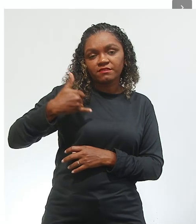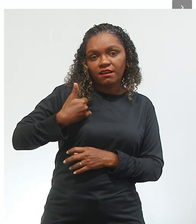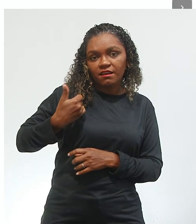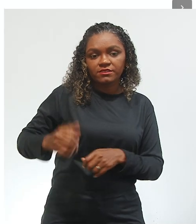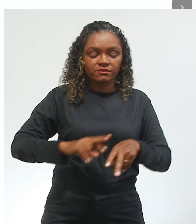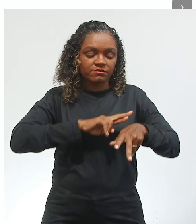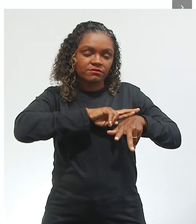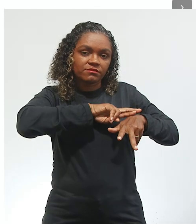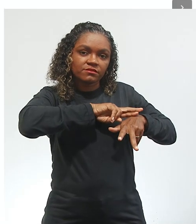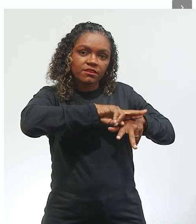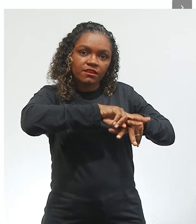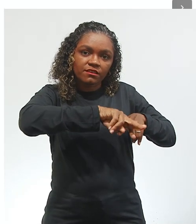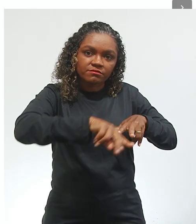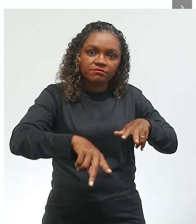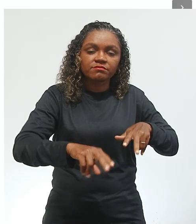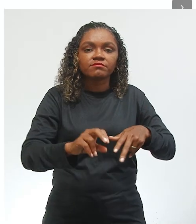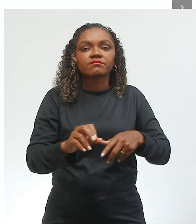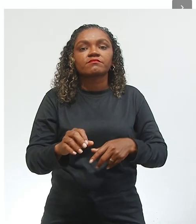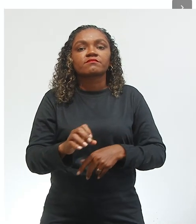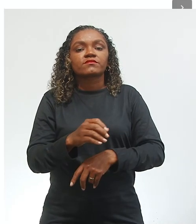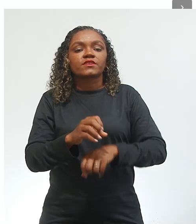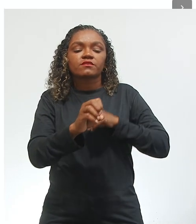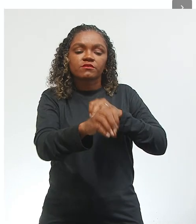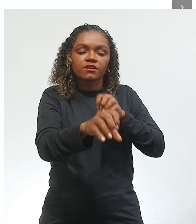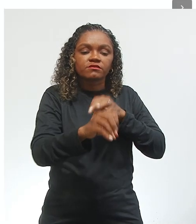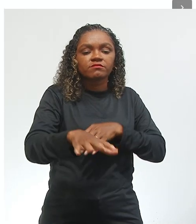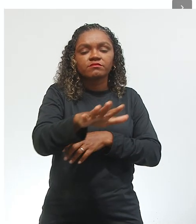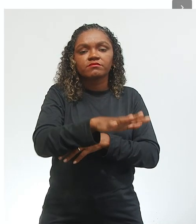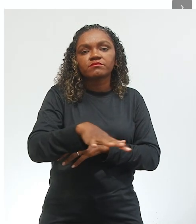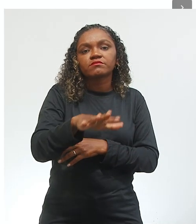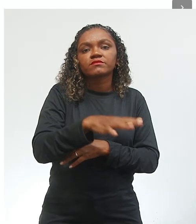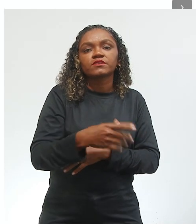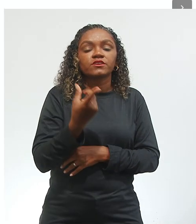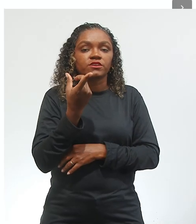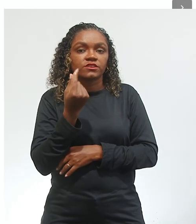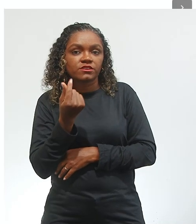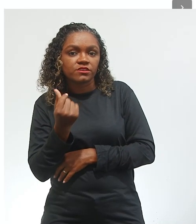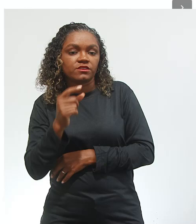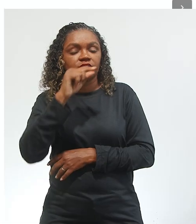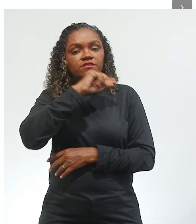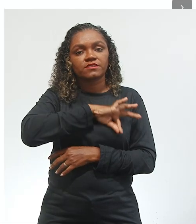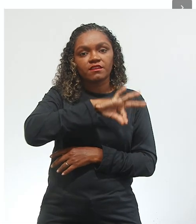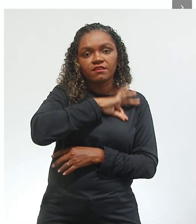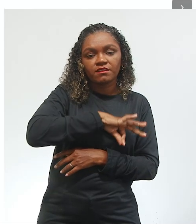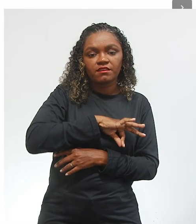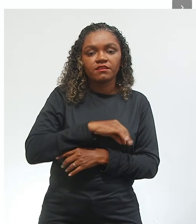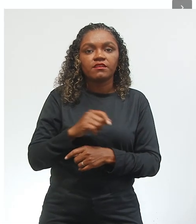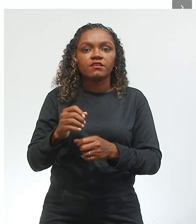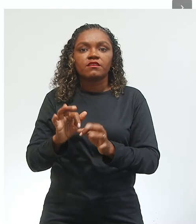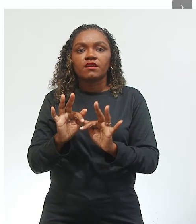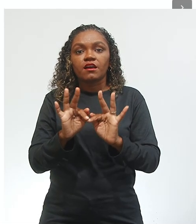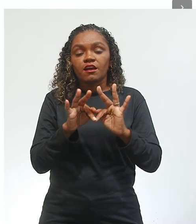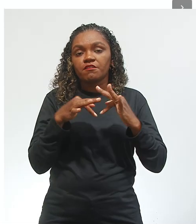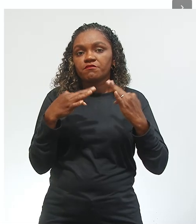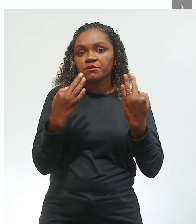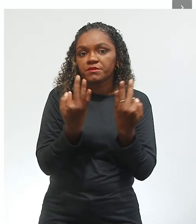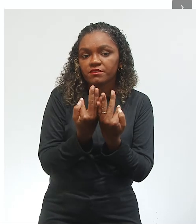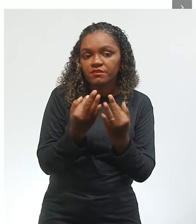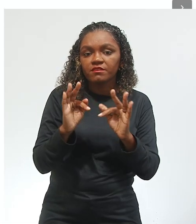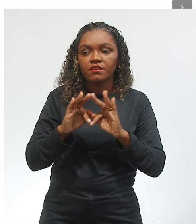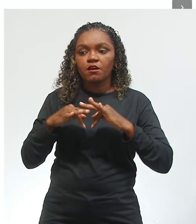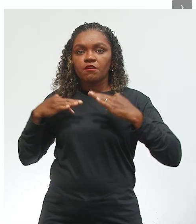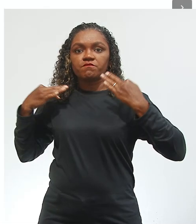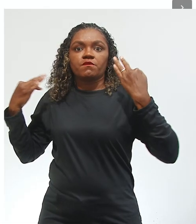temos idade, sexo, educação, renda, ocupação, tamanho da família, são exemplos